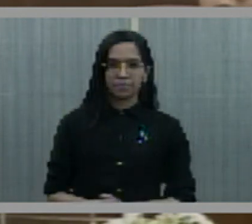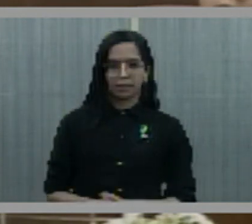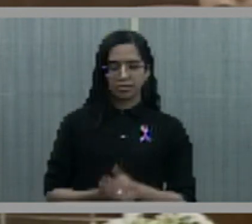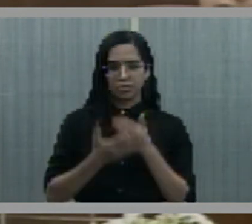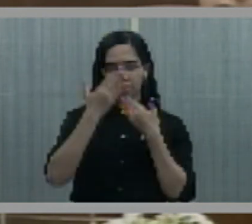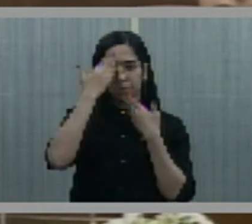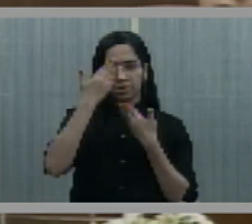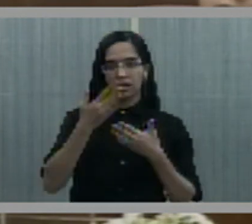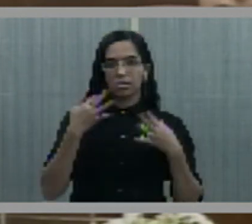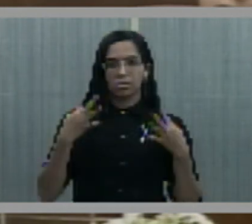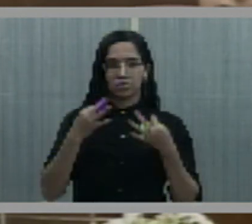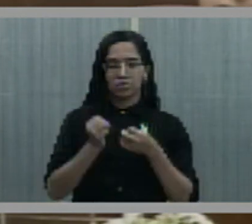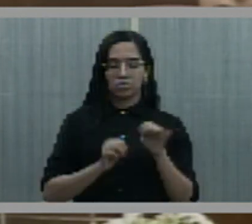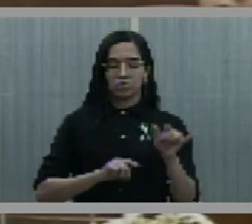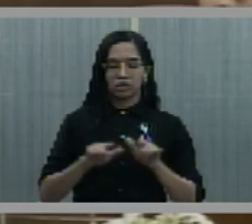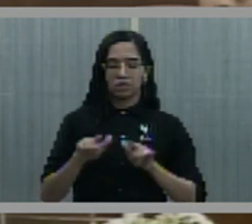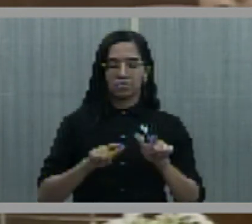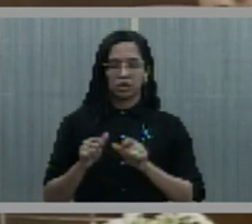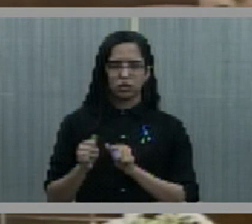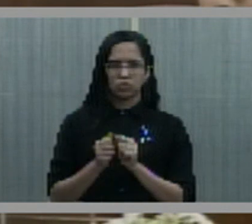colaboradores diretos, que